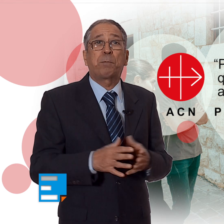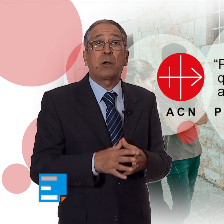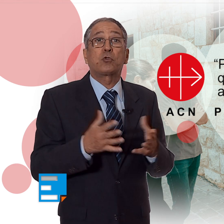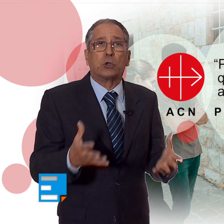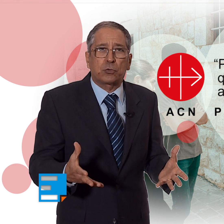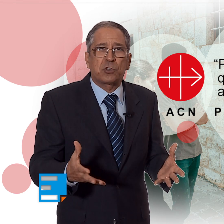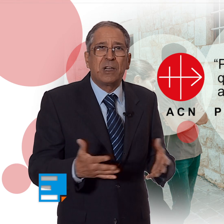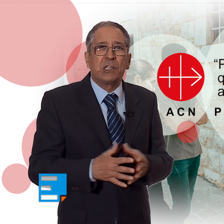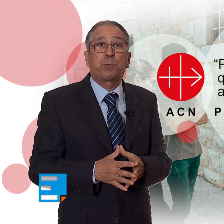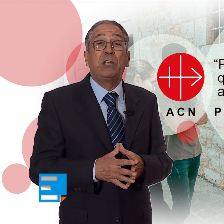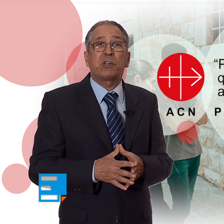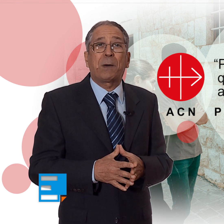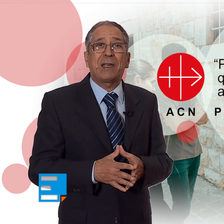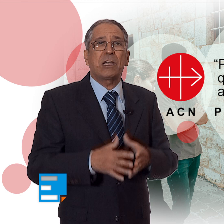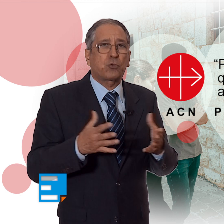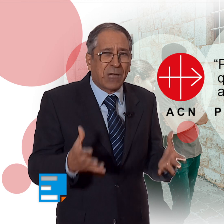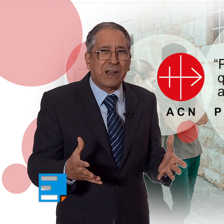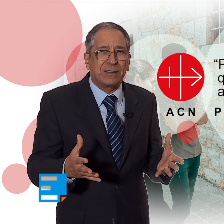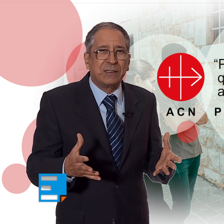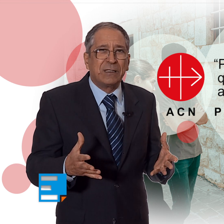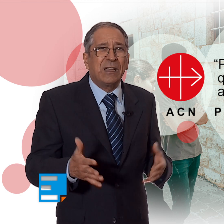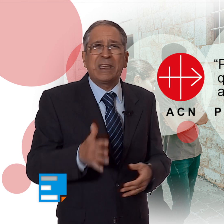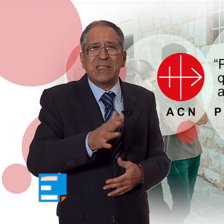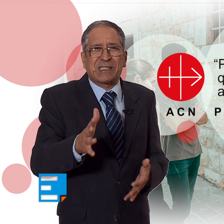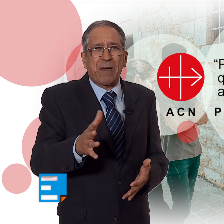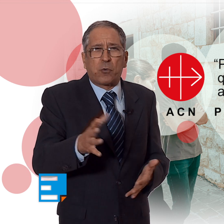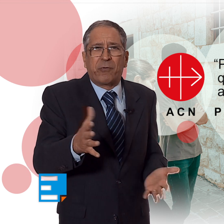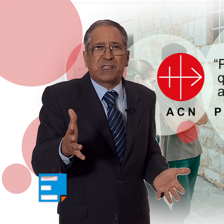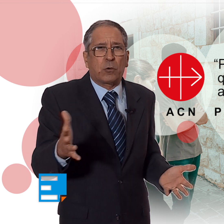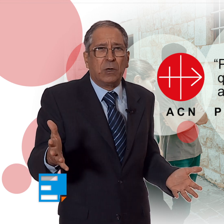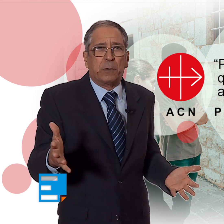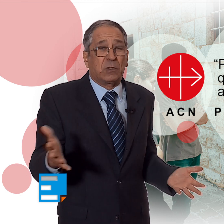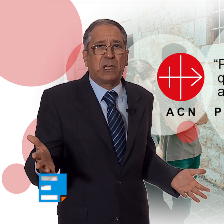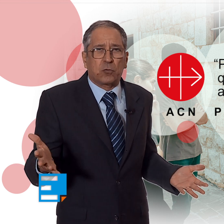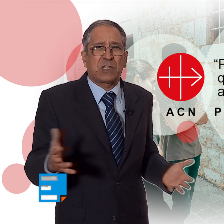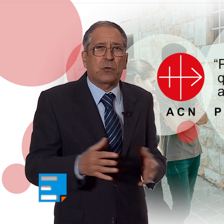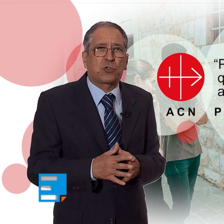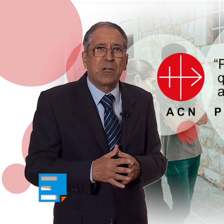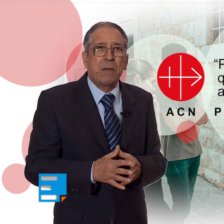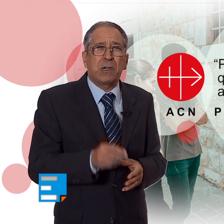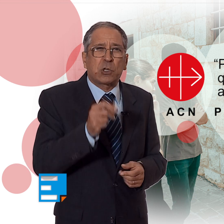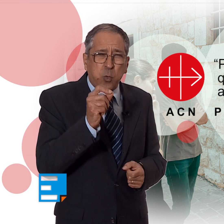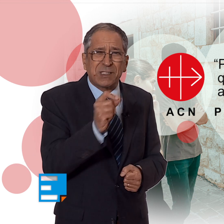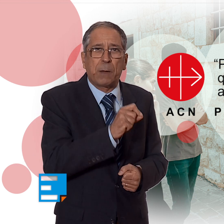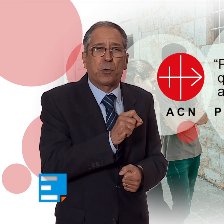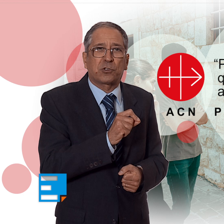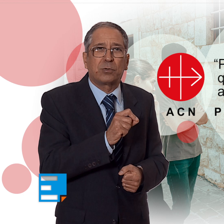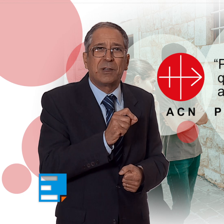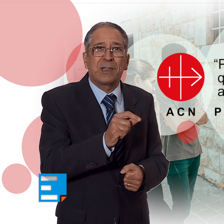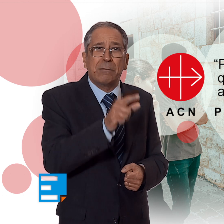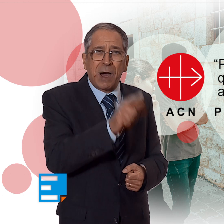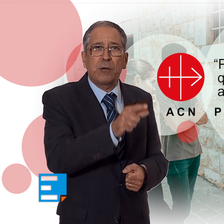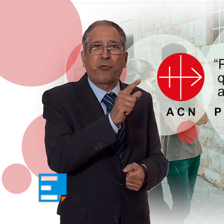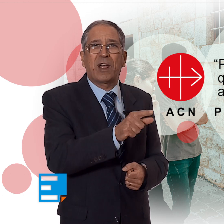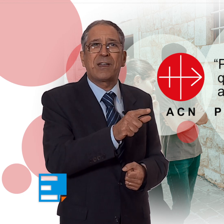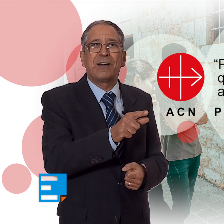disponíveis para os outros, disponíveis para ajudar. Ninguém sabe como vai ser o Líbano daqui a uns anos, mas quase que aposto